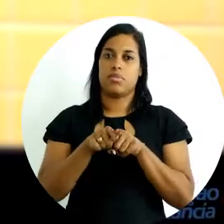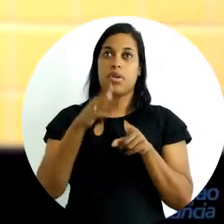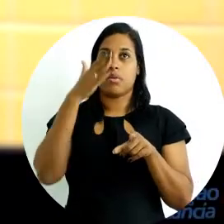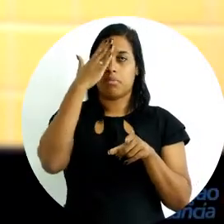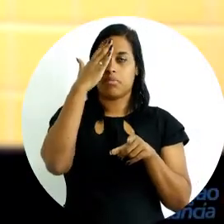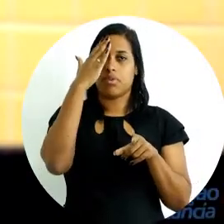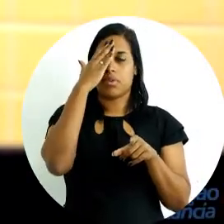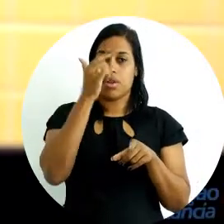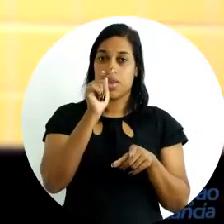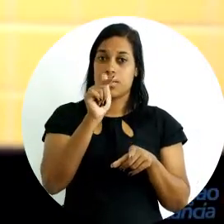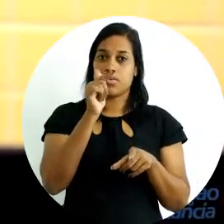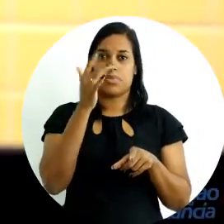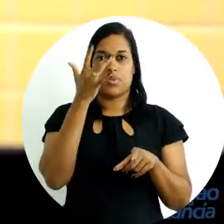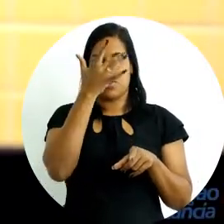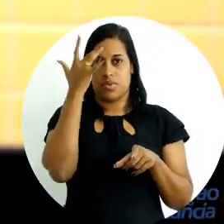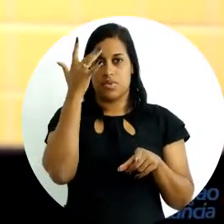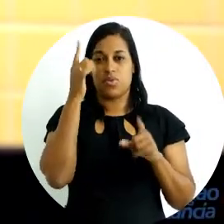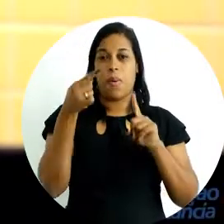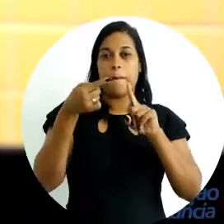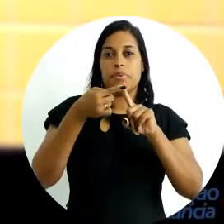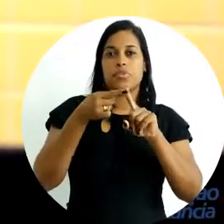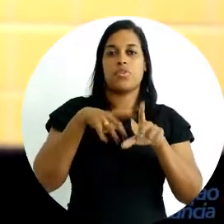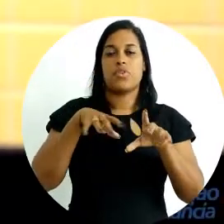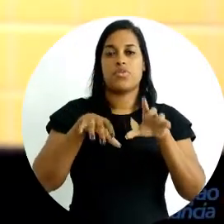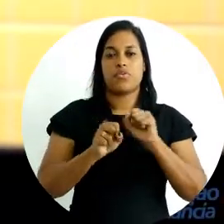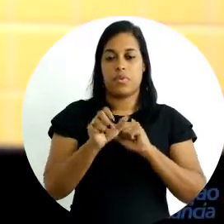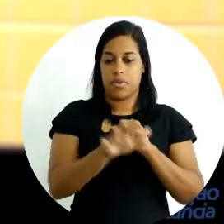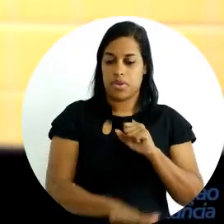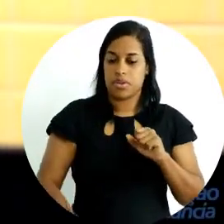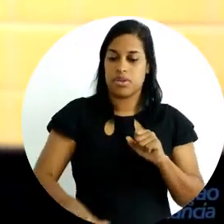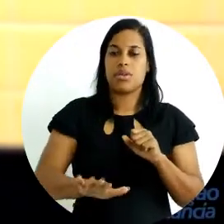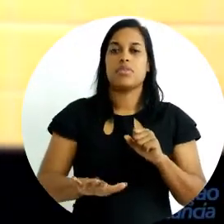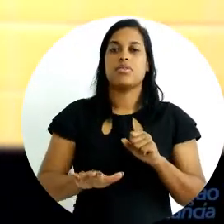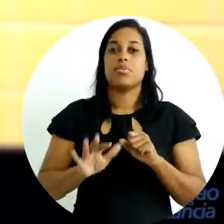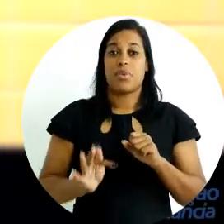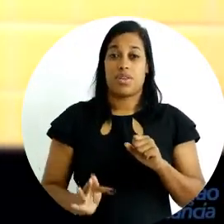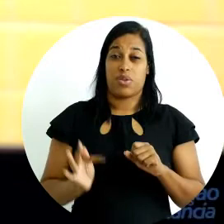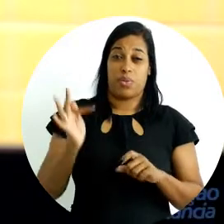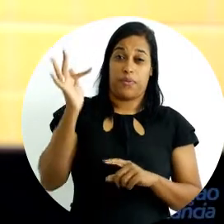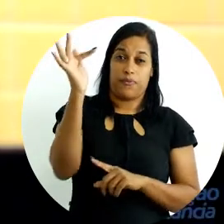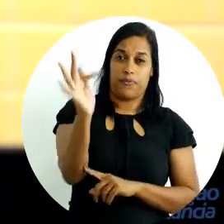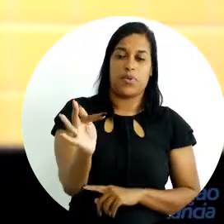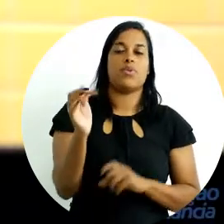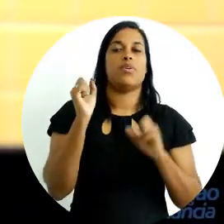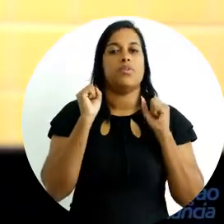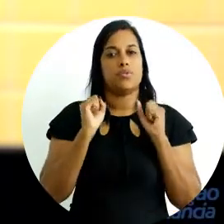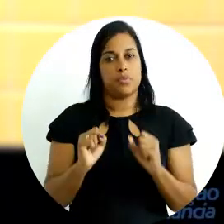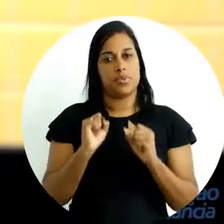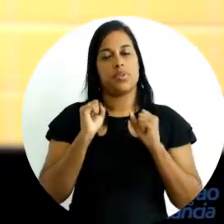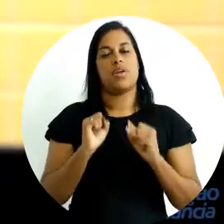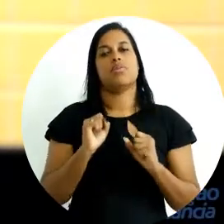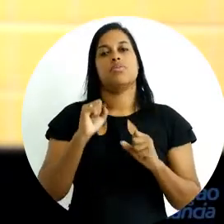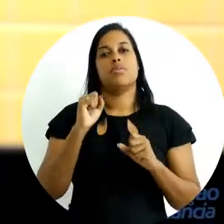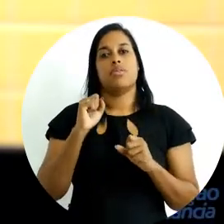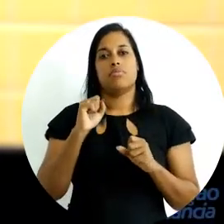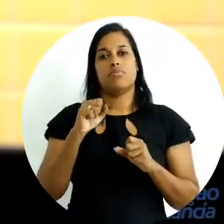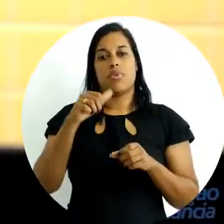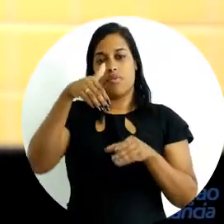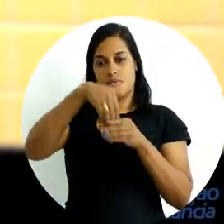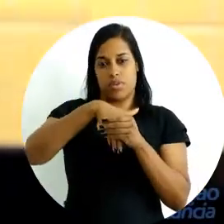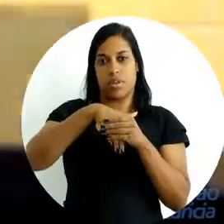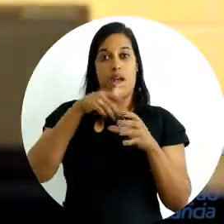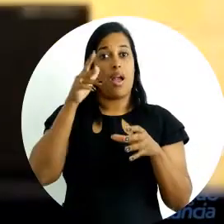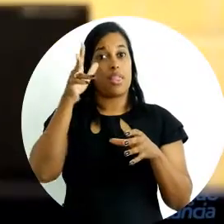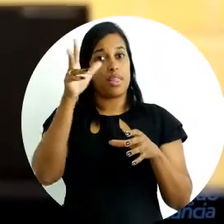e conscientizando essas pessoas. Então, o objetivo era formar crianças para que no futuro elas pudessem ser